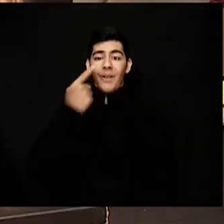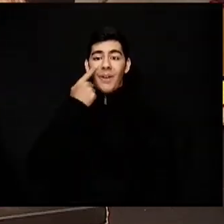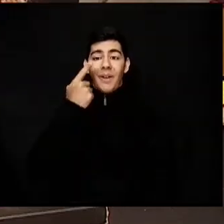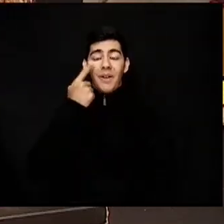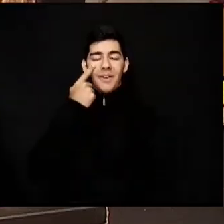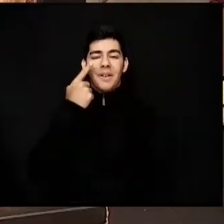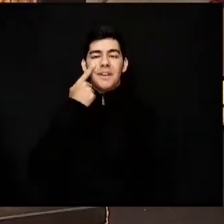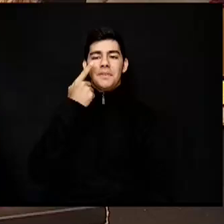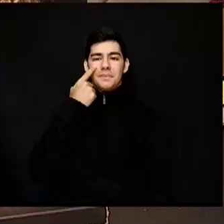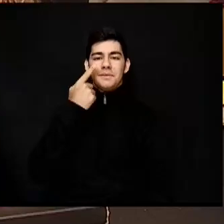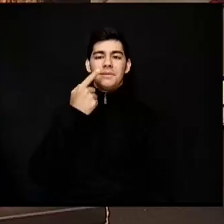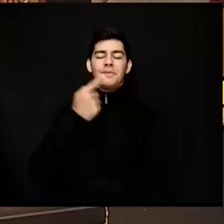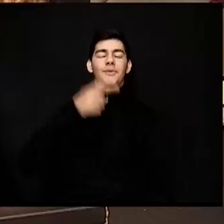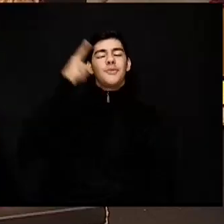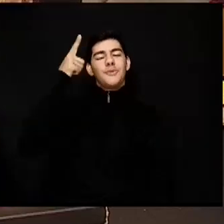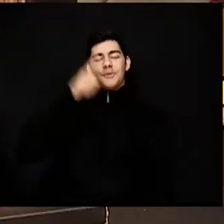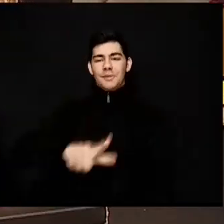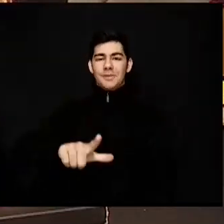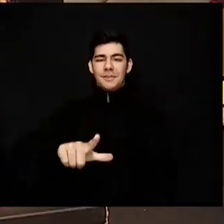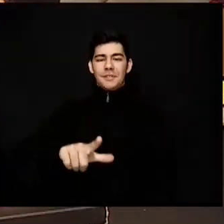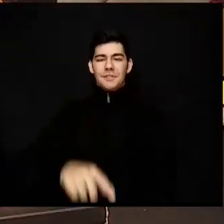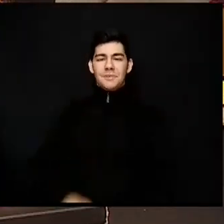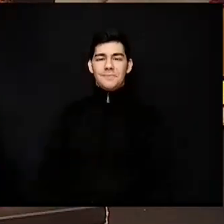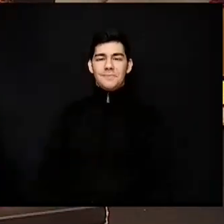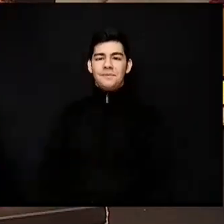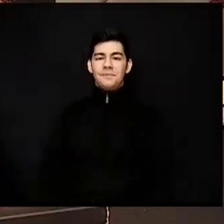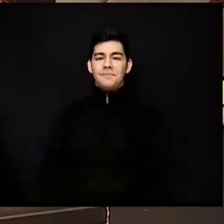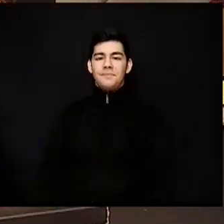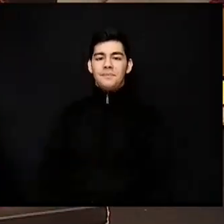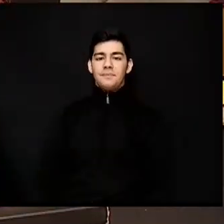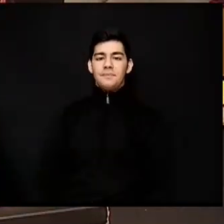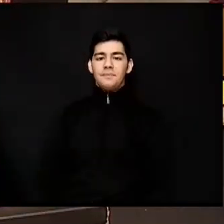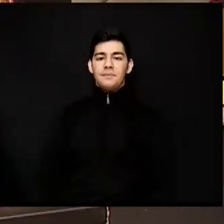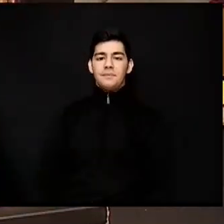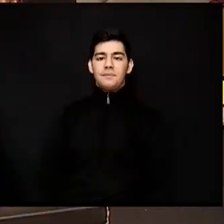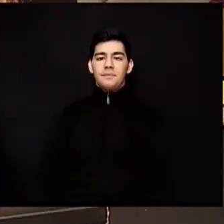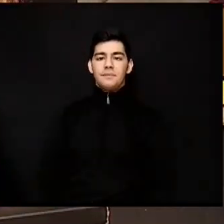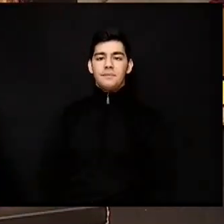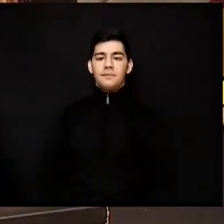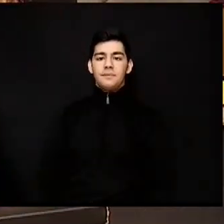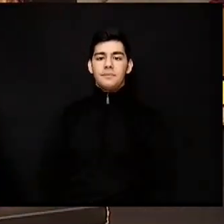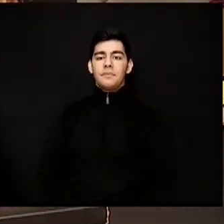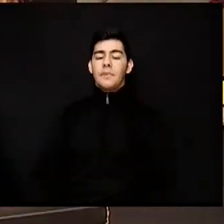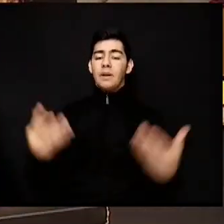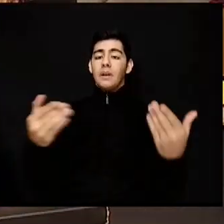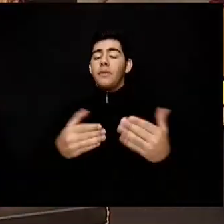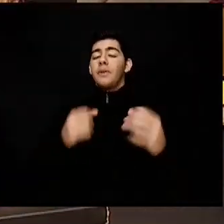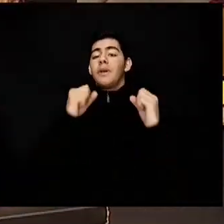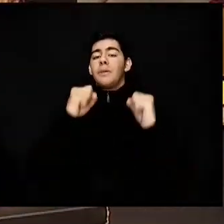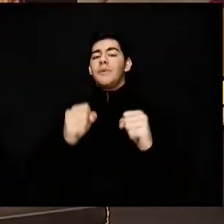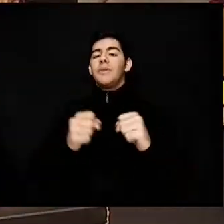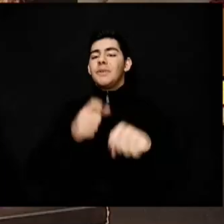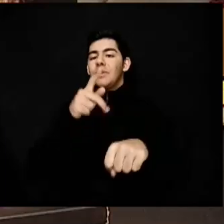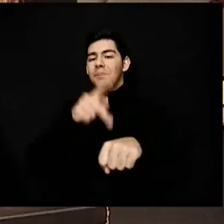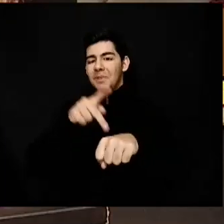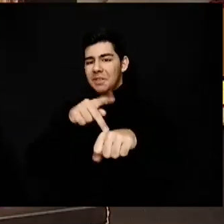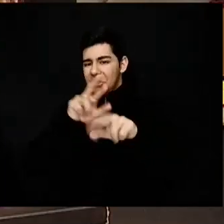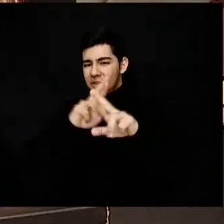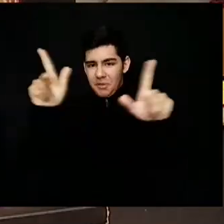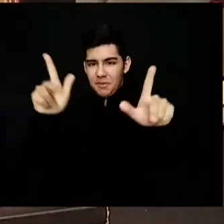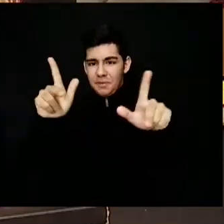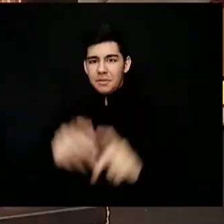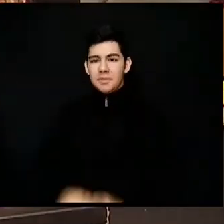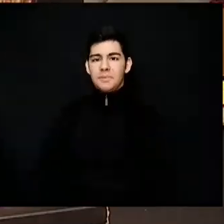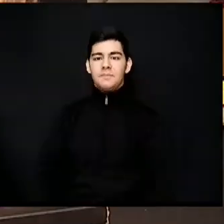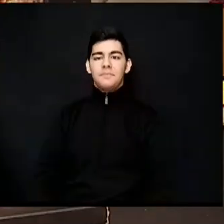Passou. Aí a gente pode colocar esse daqui que é diferente, que tem um brilhinho também. Que